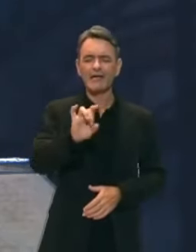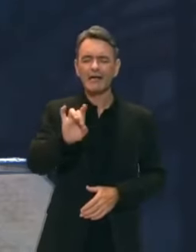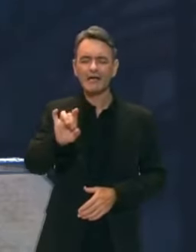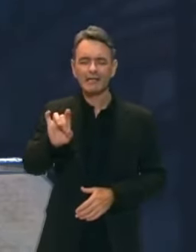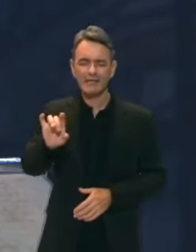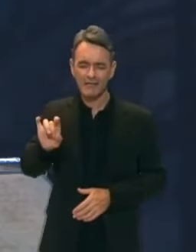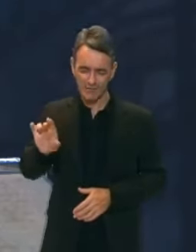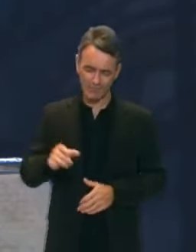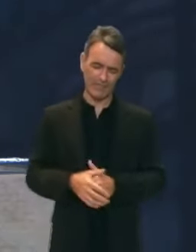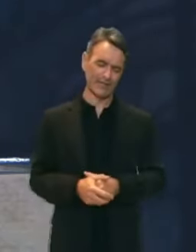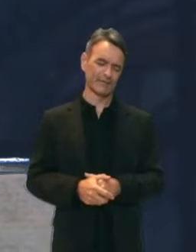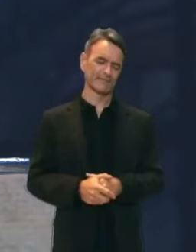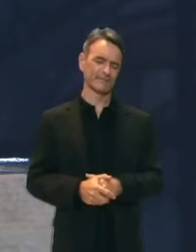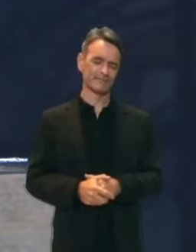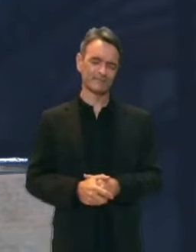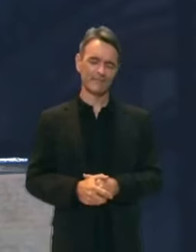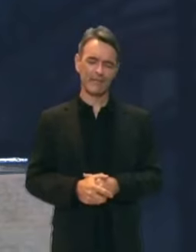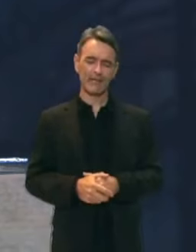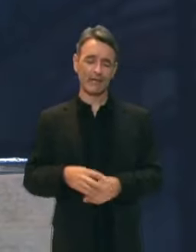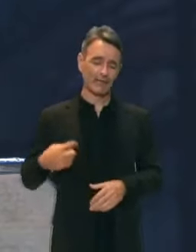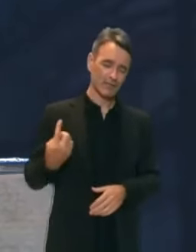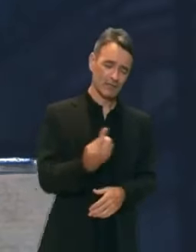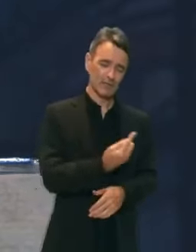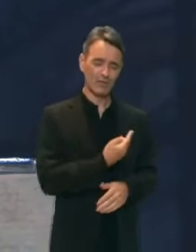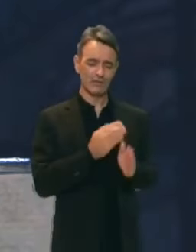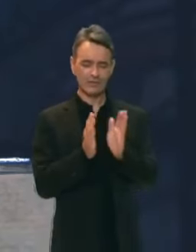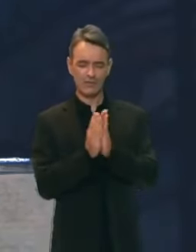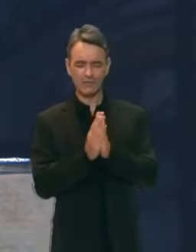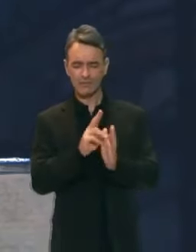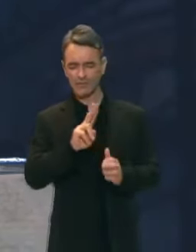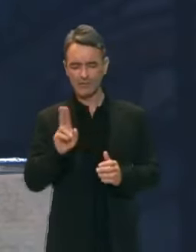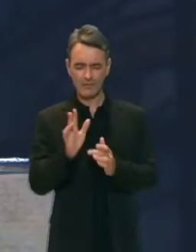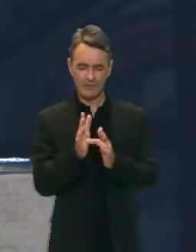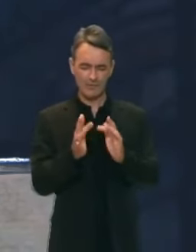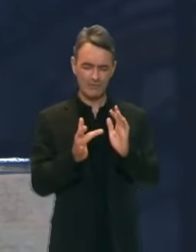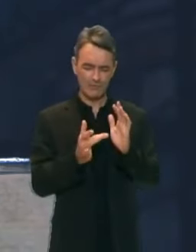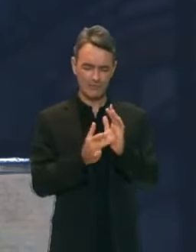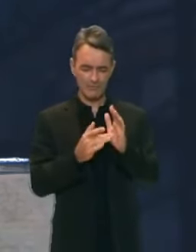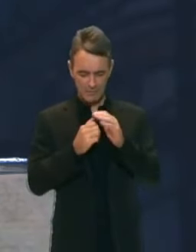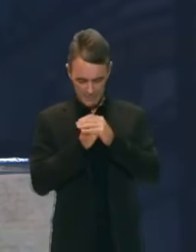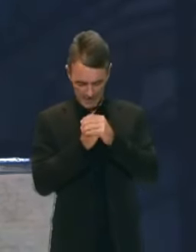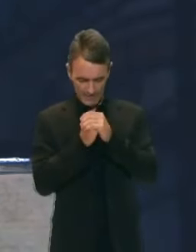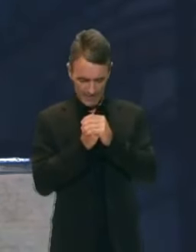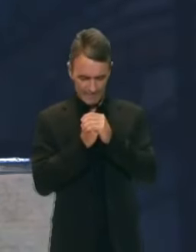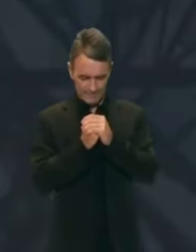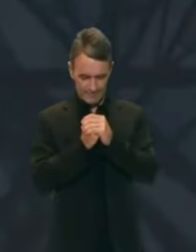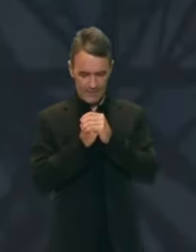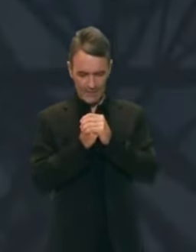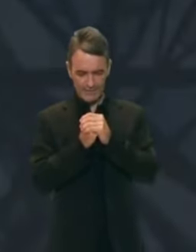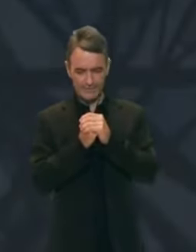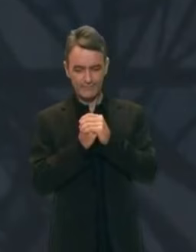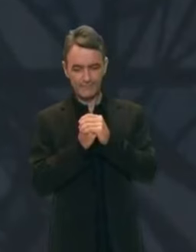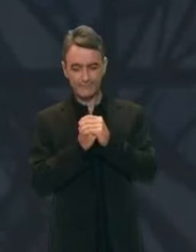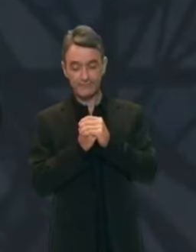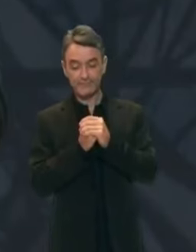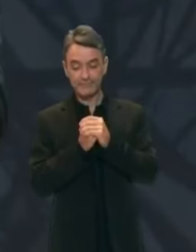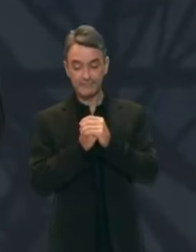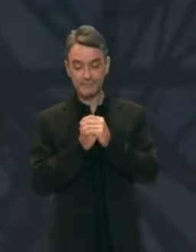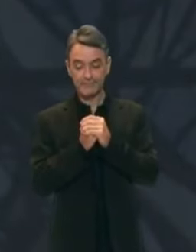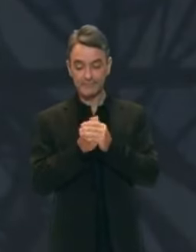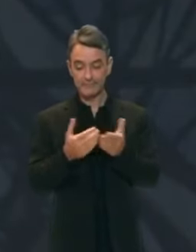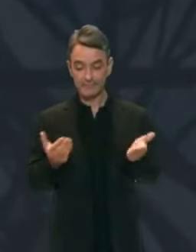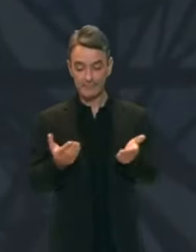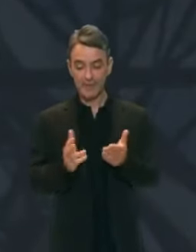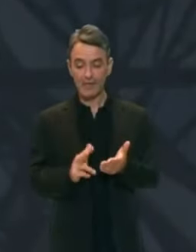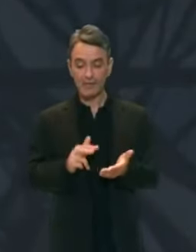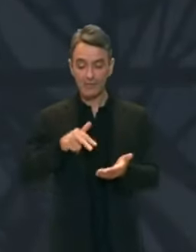um deles. É a nossa oração em nome de Jesus. Amém e amém. Agora